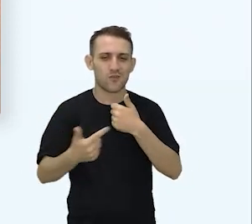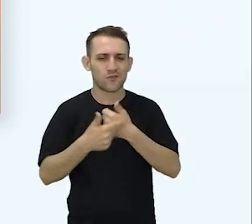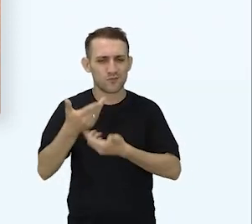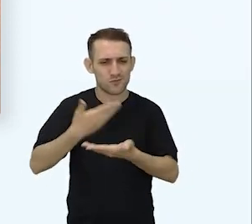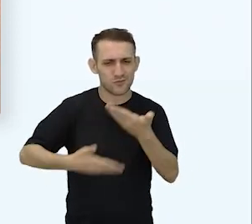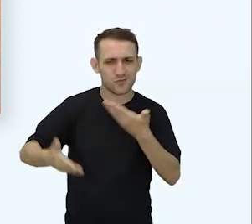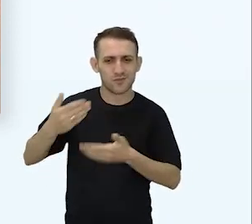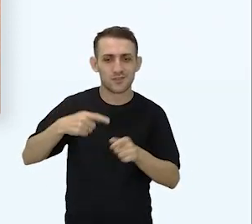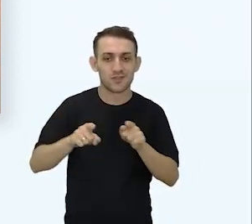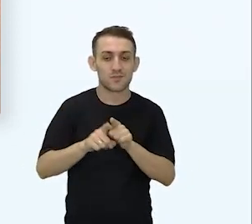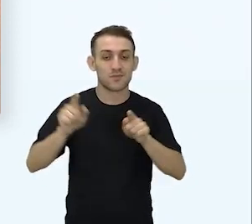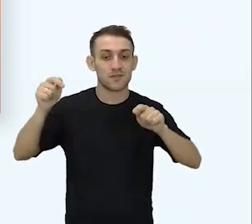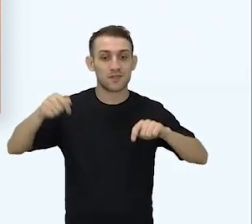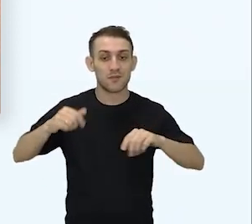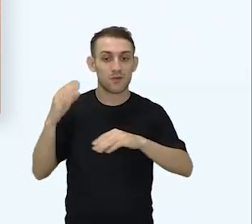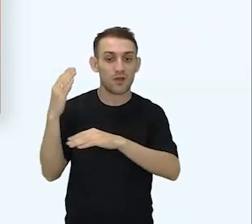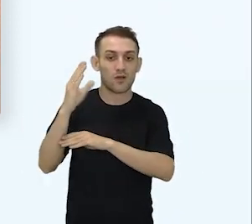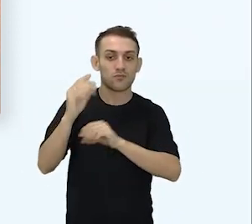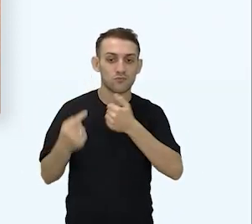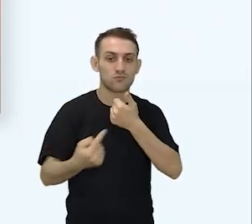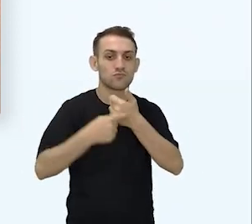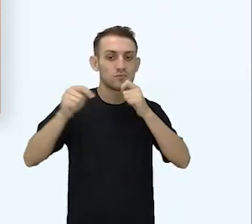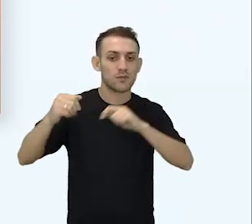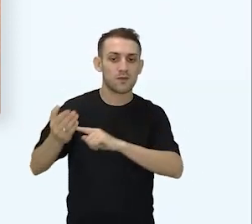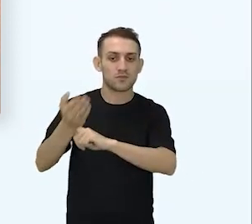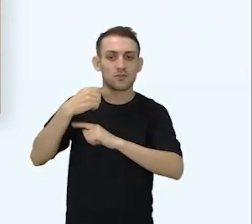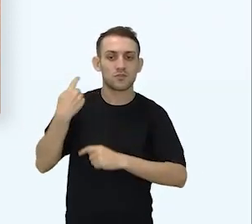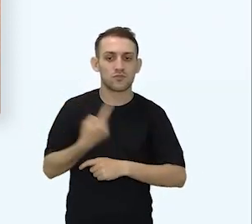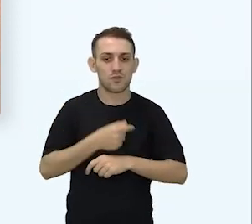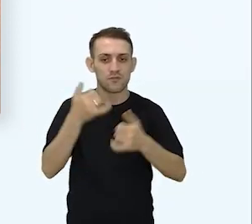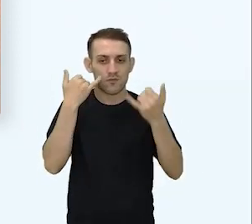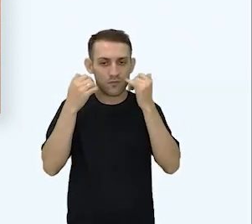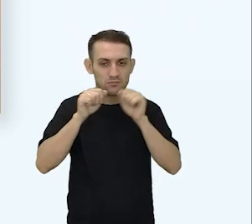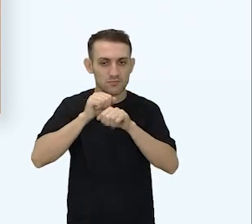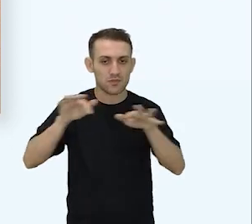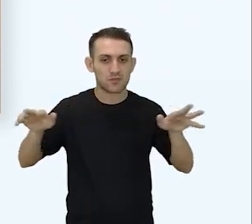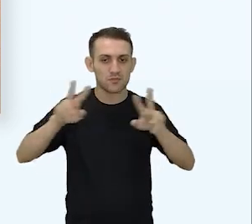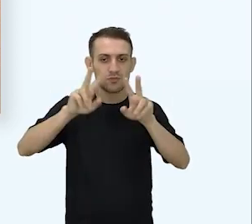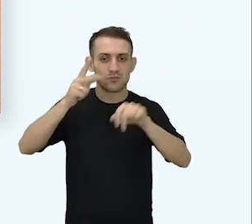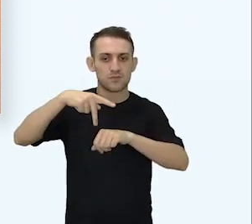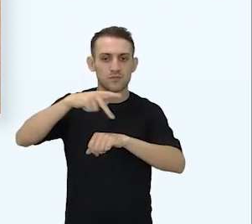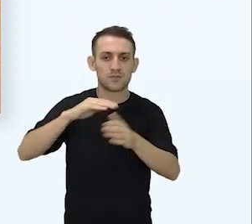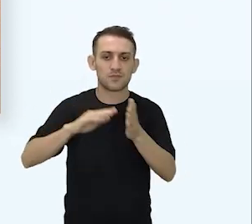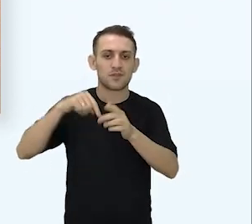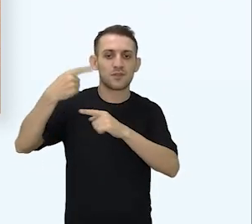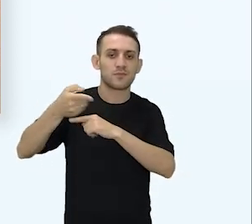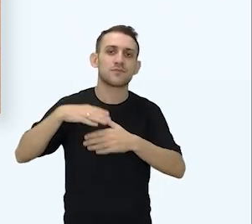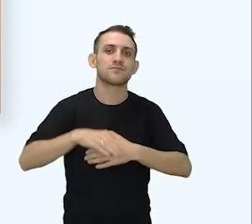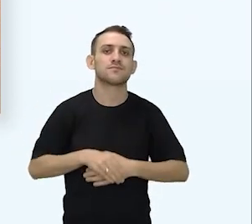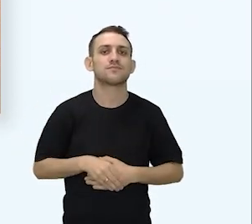Não deixe também de assinar nosso canal e nos ajudar a disseminar informação sobre o país. Até a próxima!